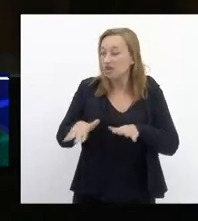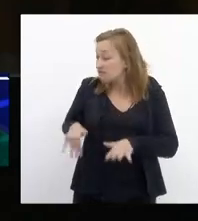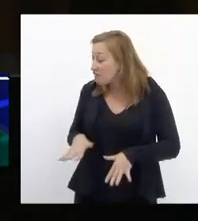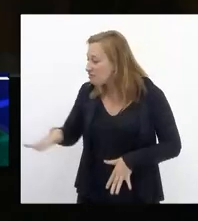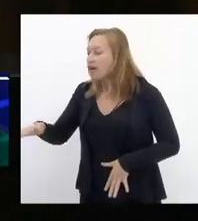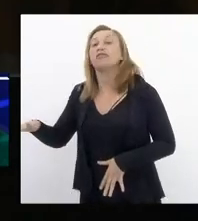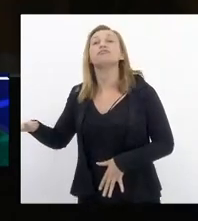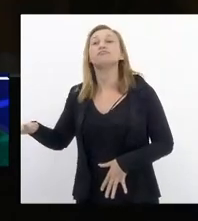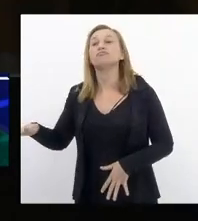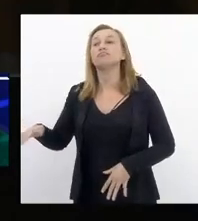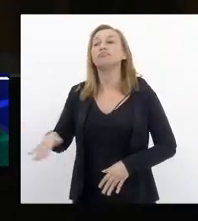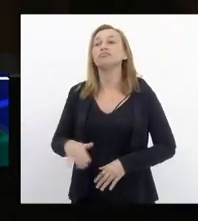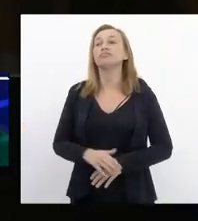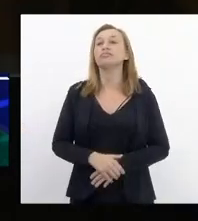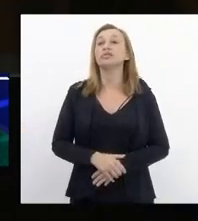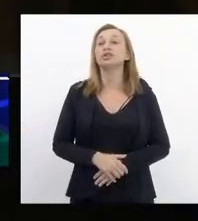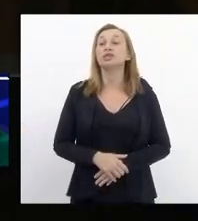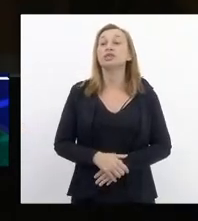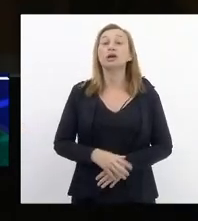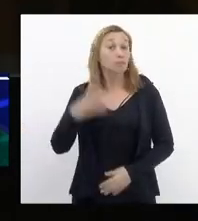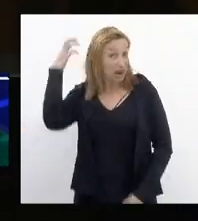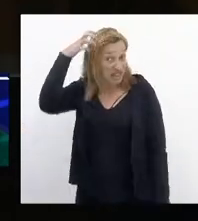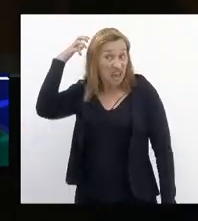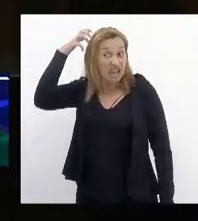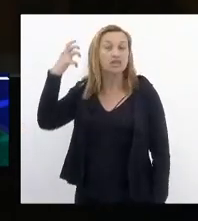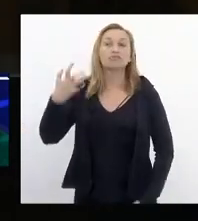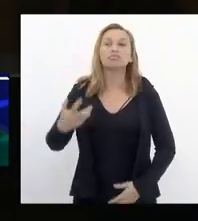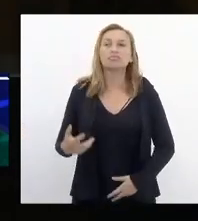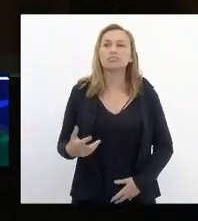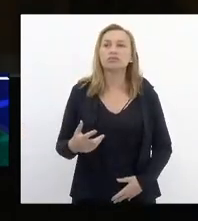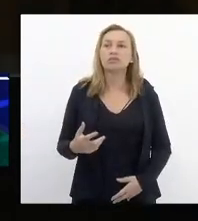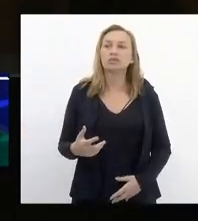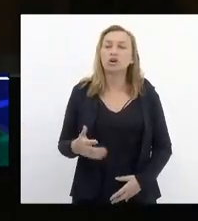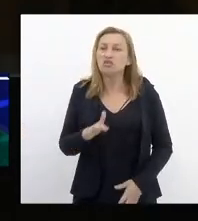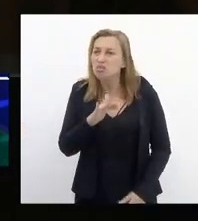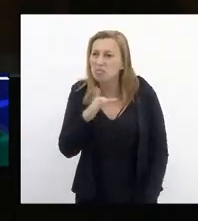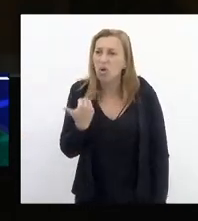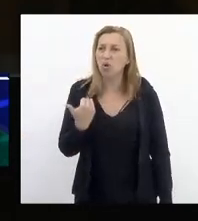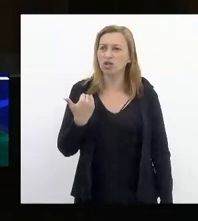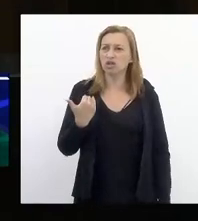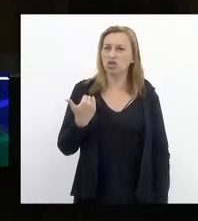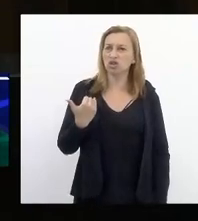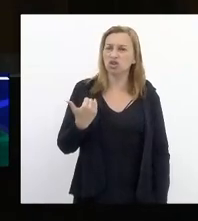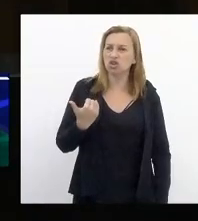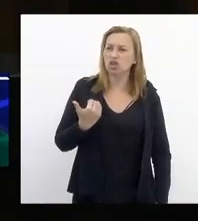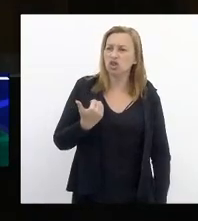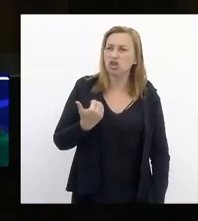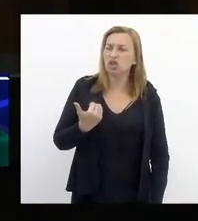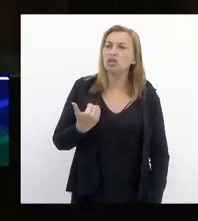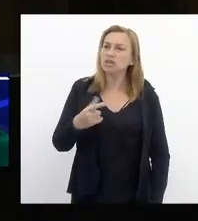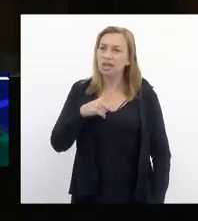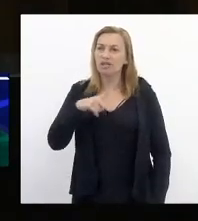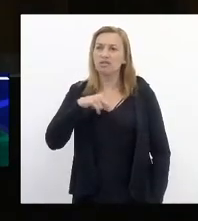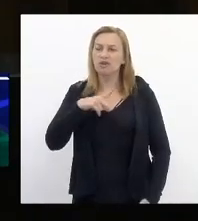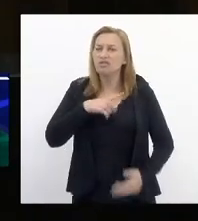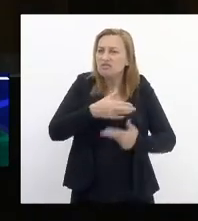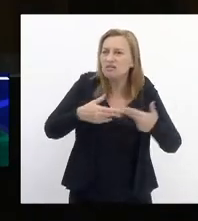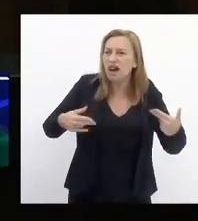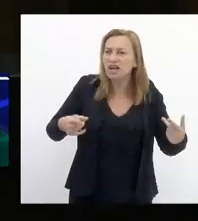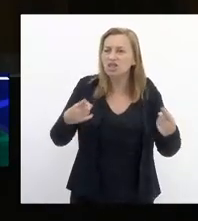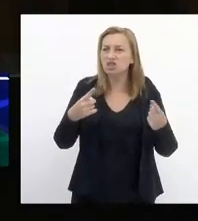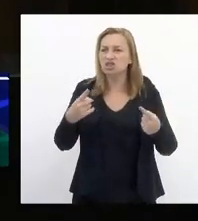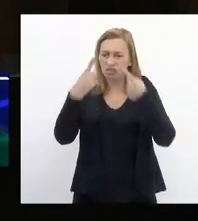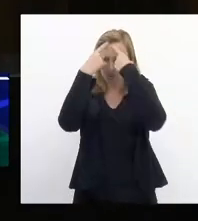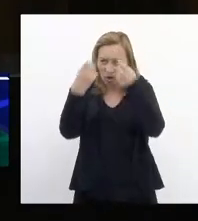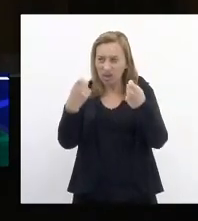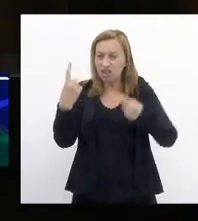e periferia. Então, Marielle Franco, que foi vítima de inúmeras violências políticas, que causou o